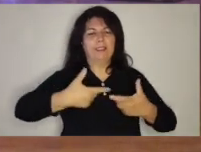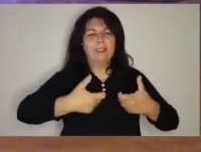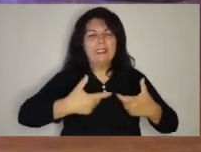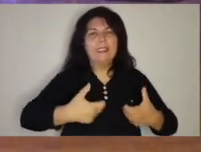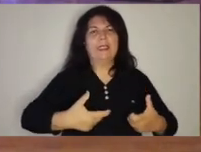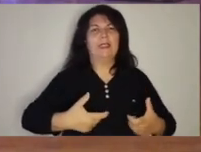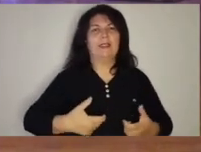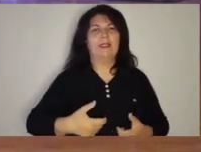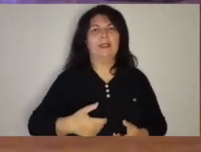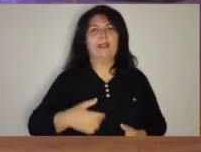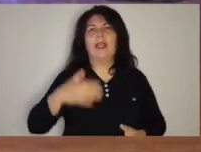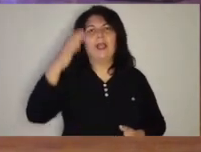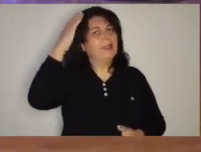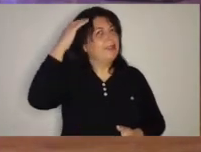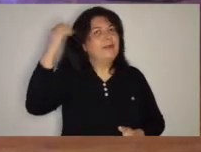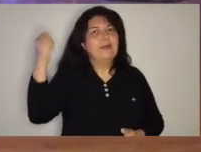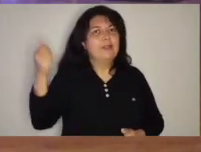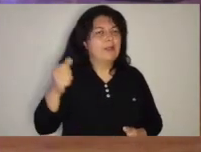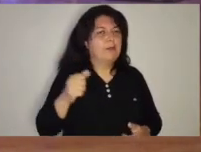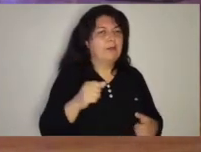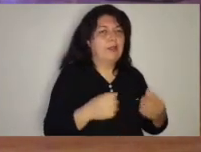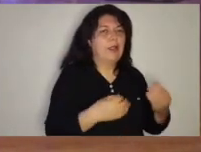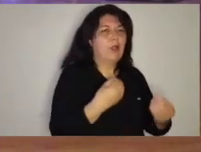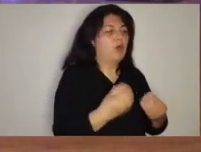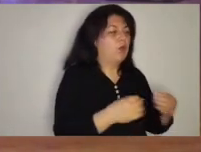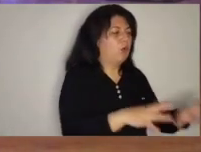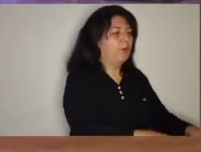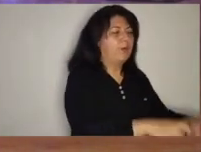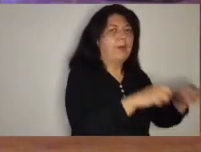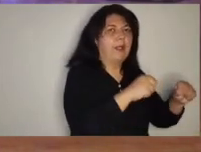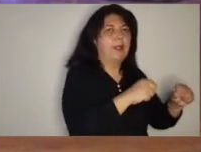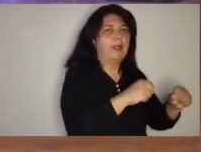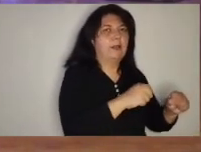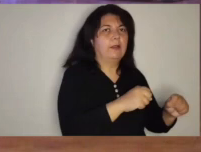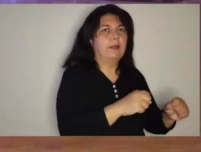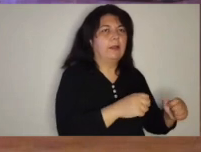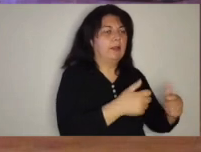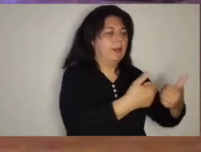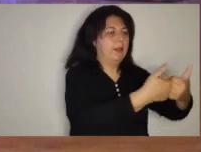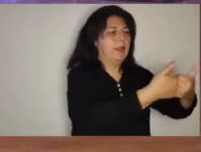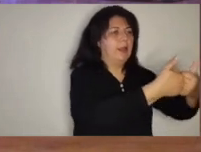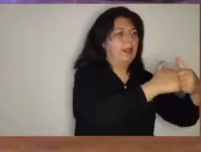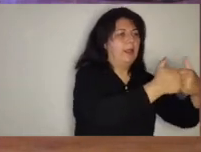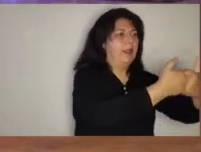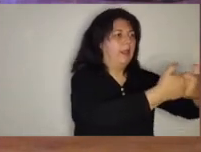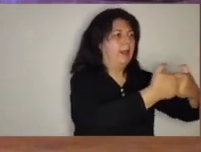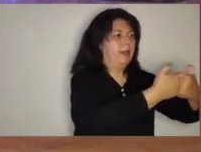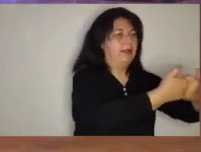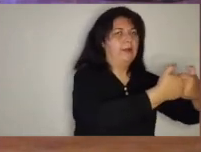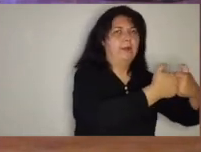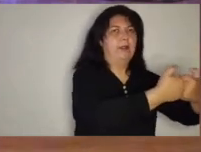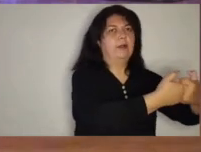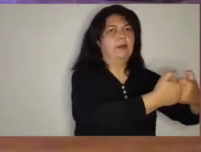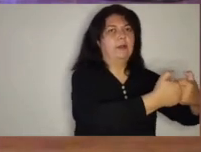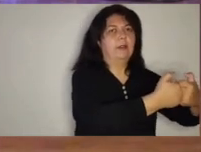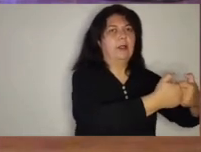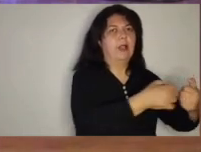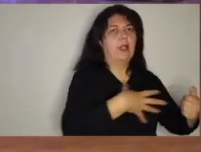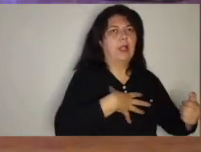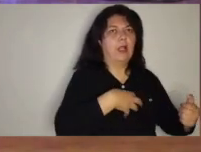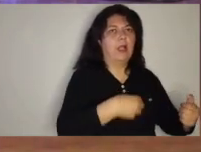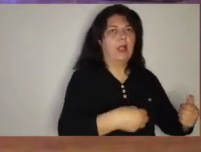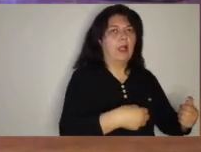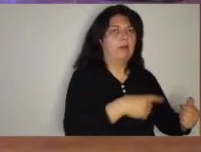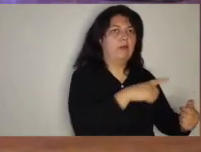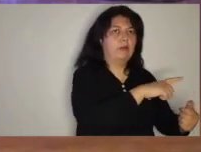guerreiro. Davi amava o Senhor profundamente, mas não era levita. Davi não sabia como levar a arca. E aí o que